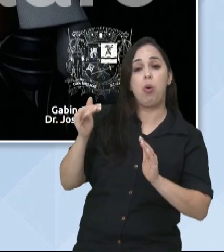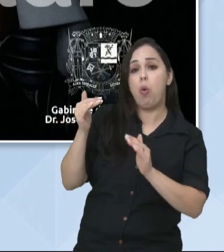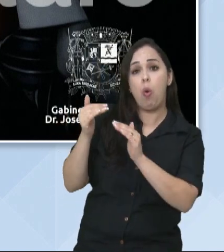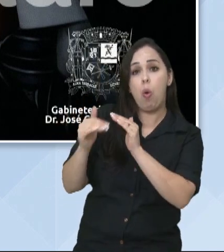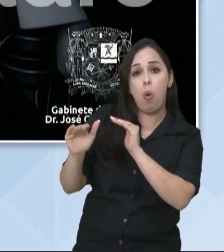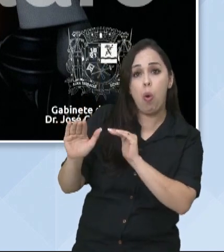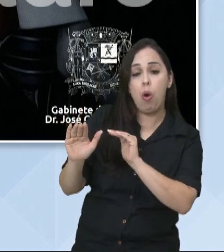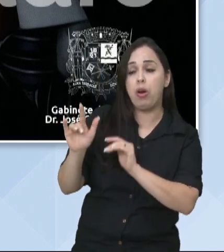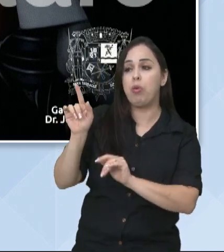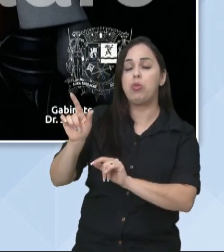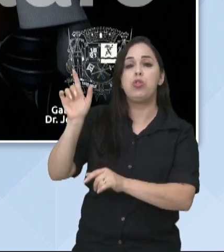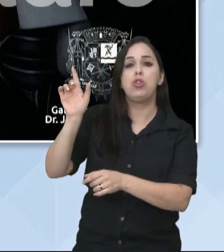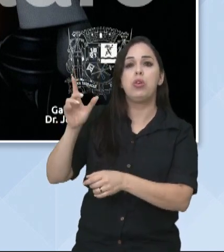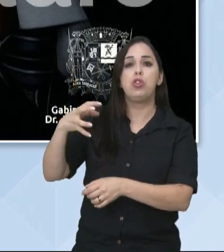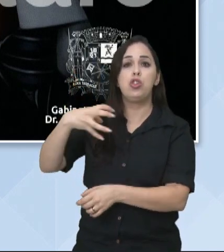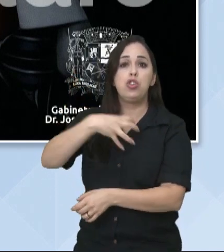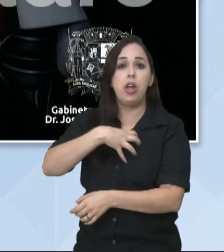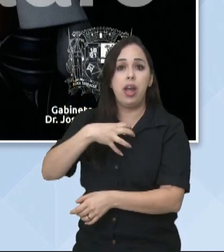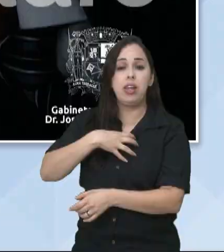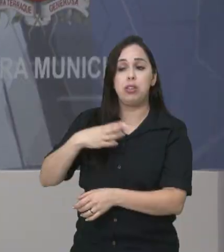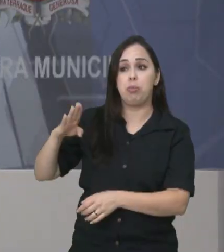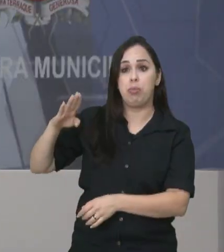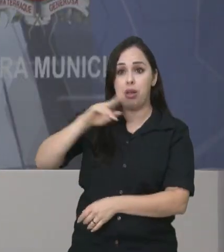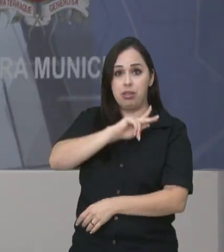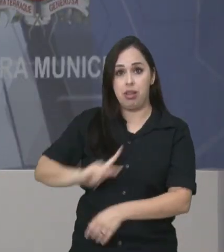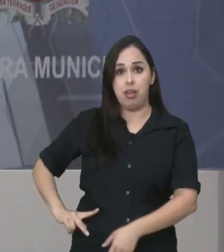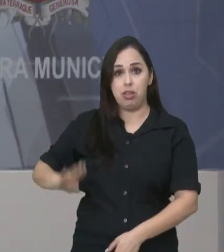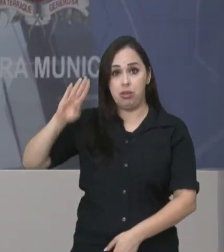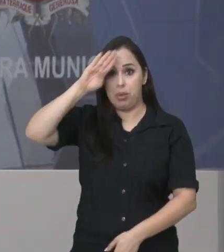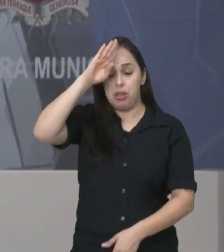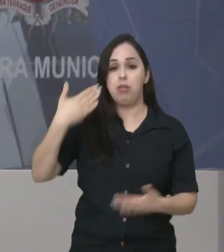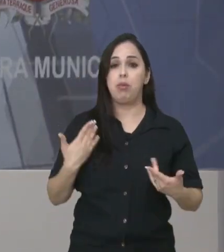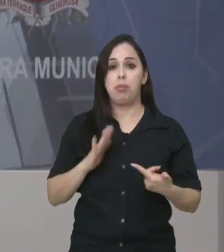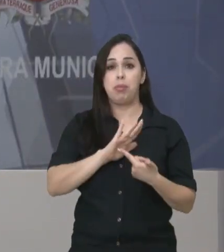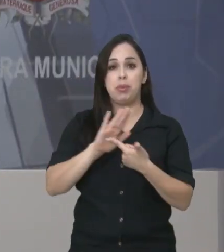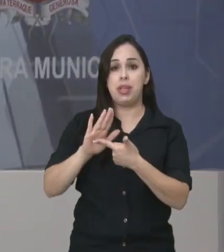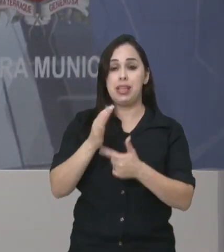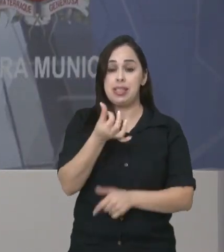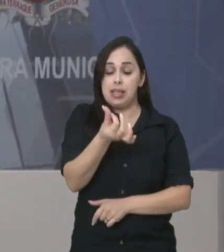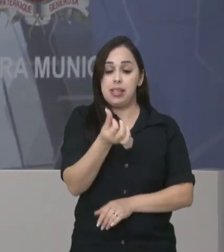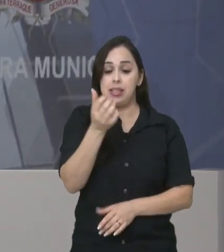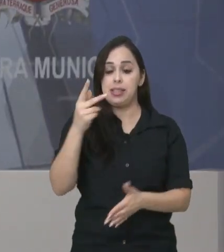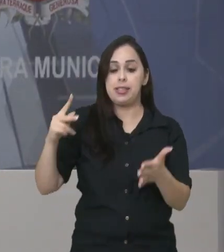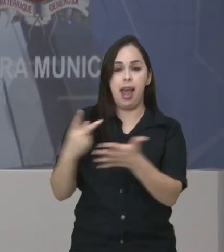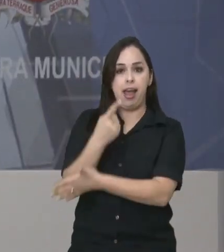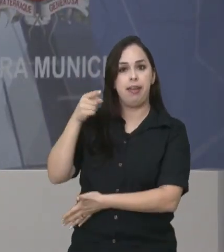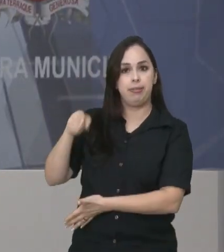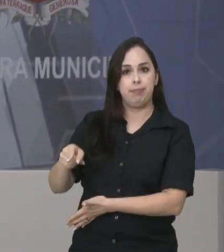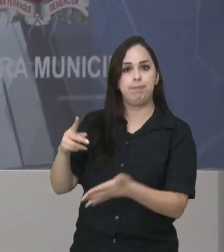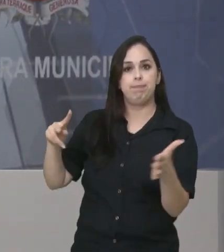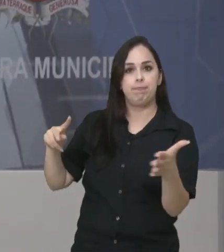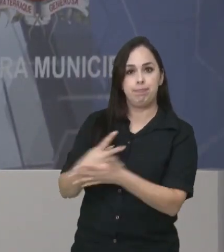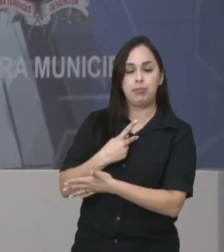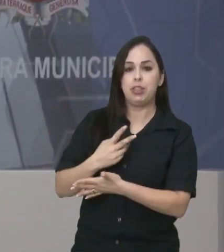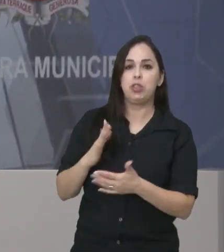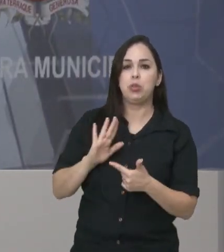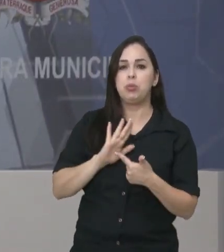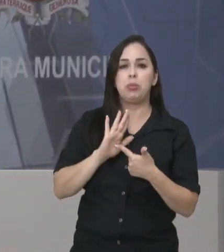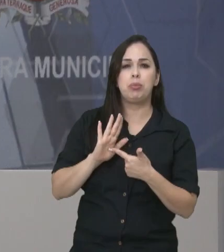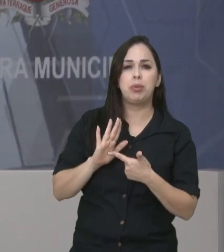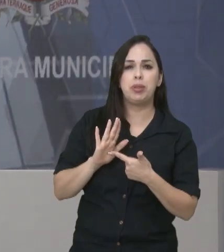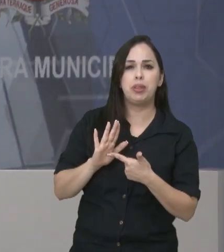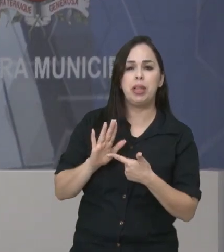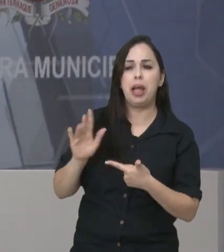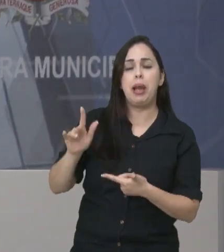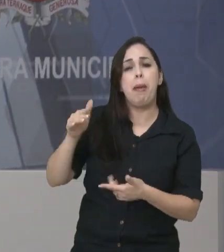foi a gestão do presidente Bolsonaro, que nós vamos mostrar aqui agora 6 erros do Bolsonaro, de uma maneira que eu acho que